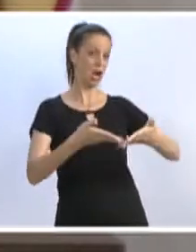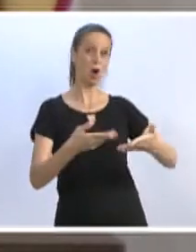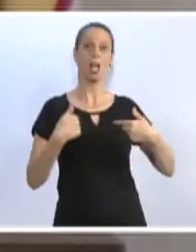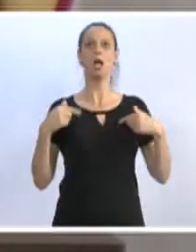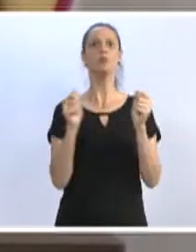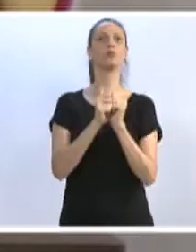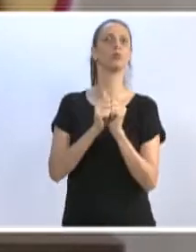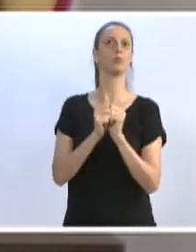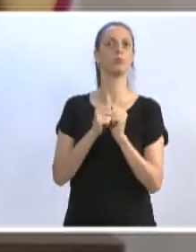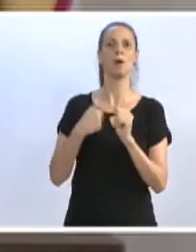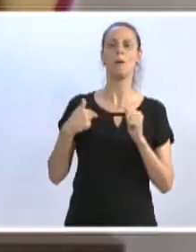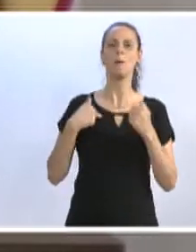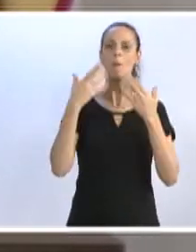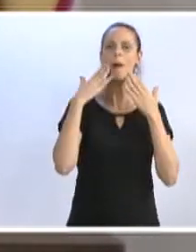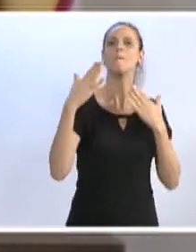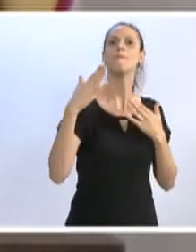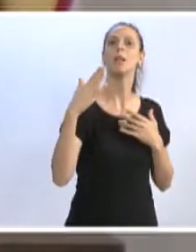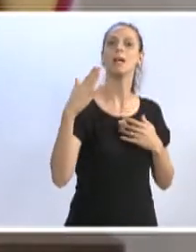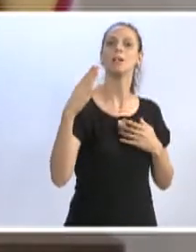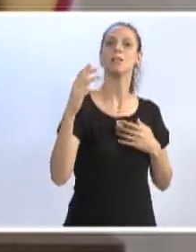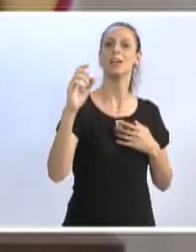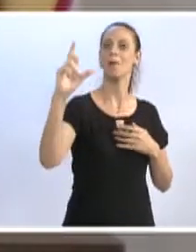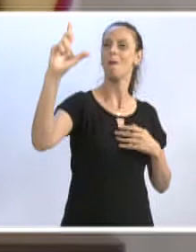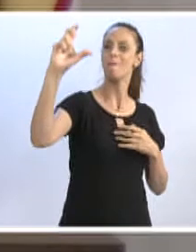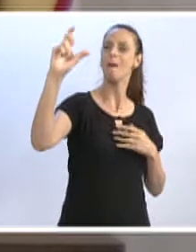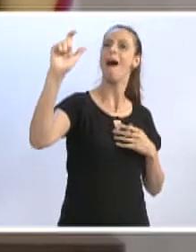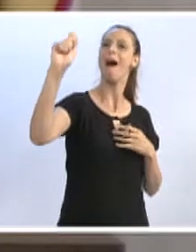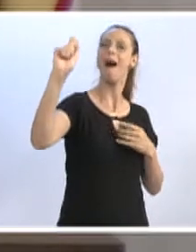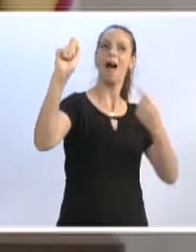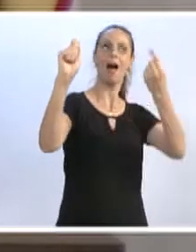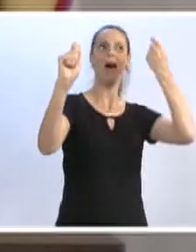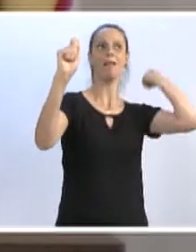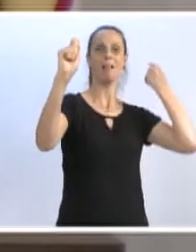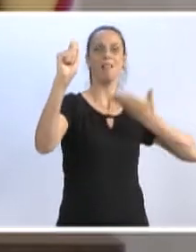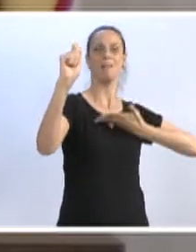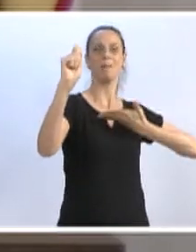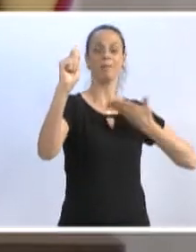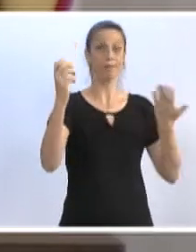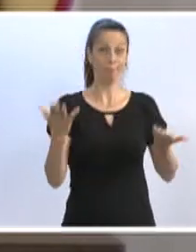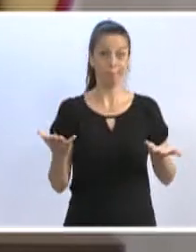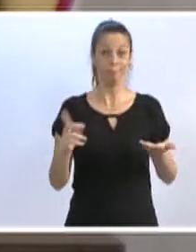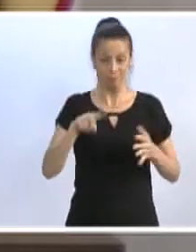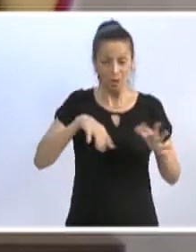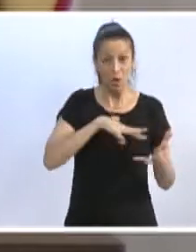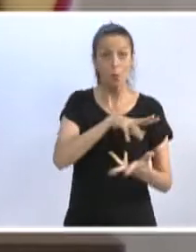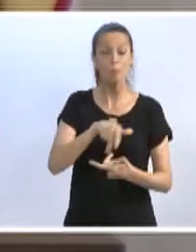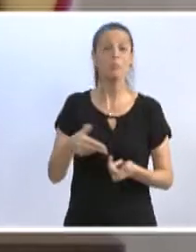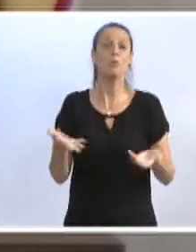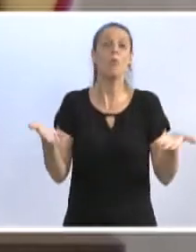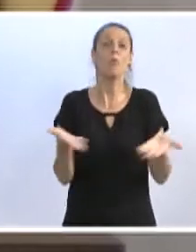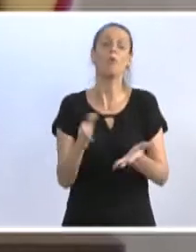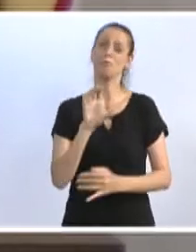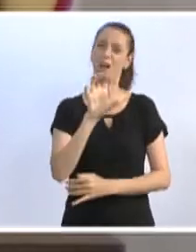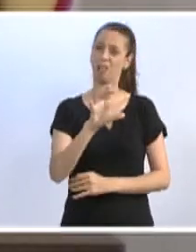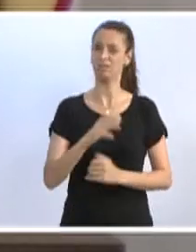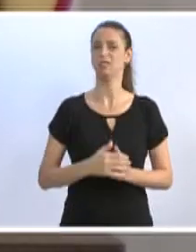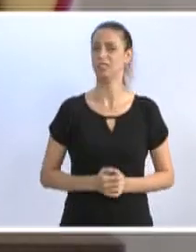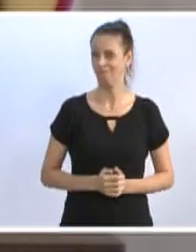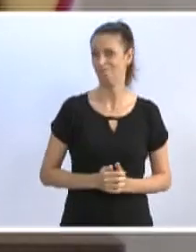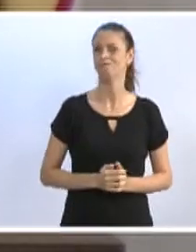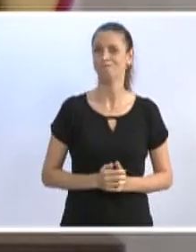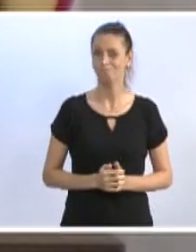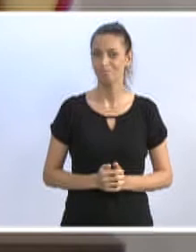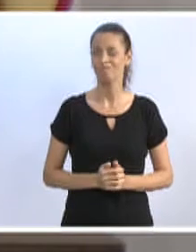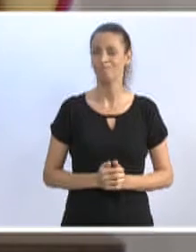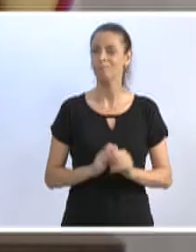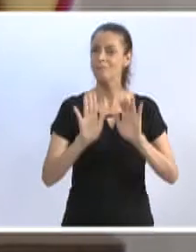meio, eu na frente. Esse é o mundo que nos caracteriza atualmente. E o que